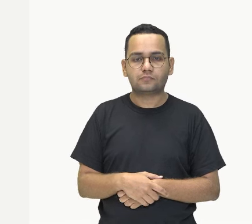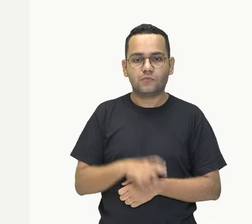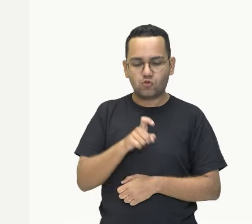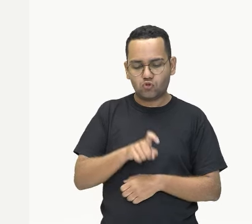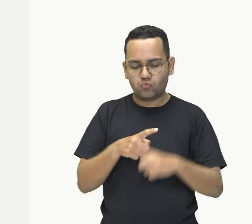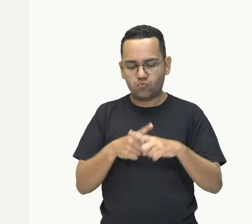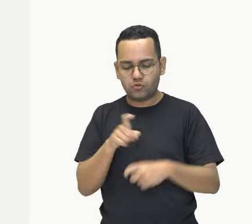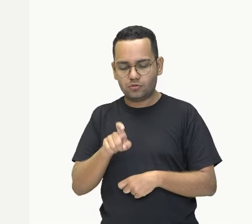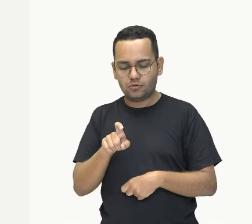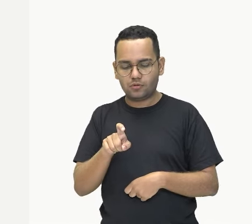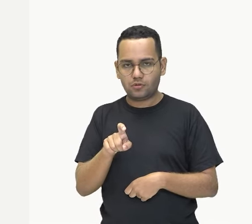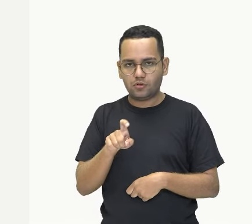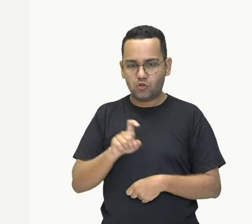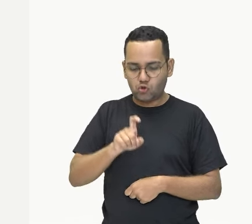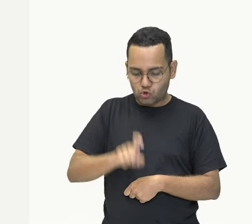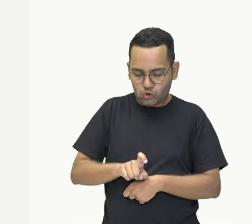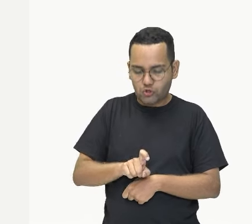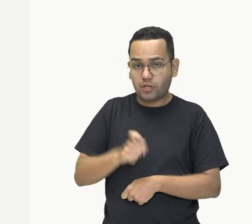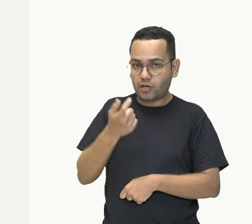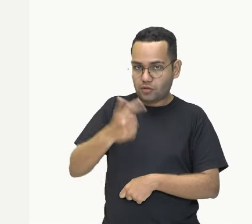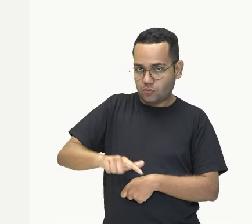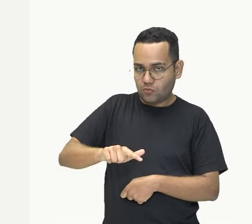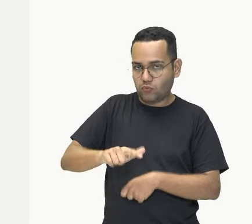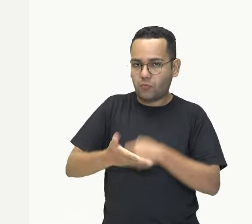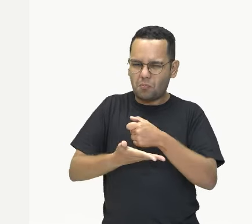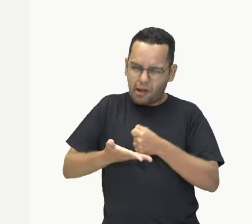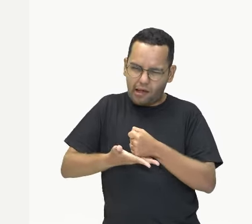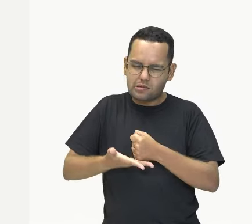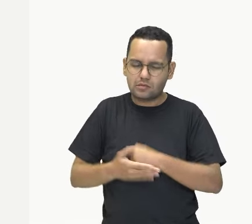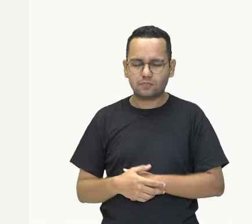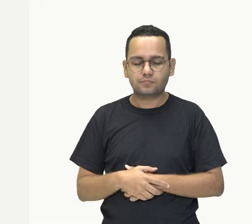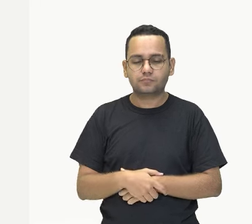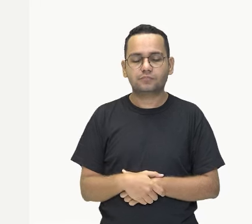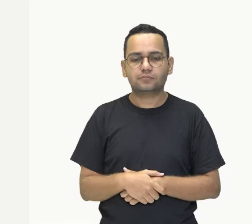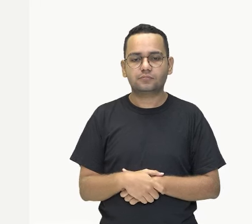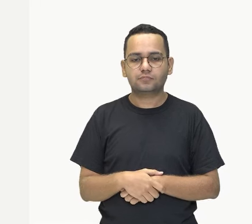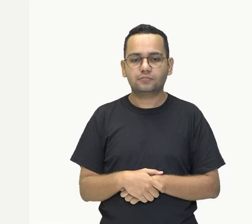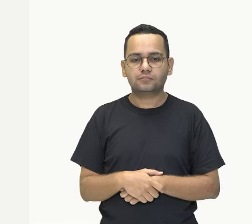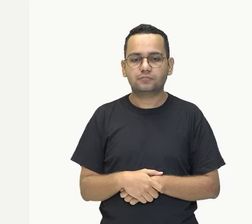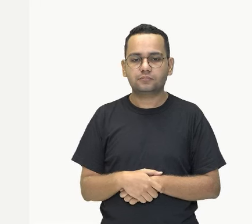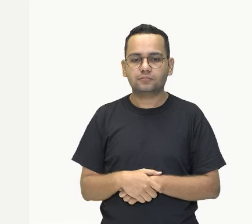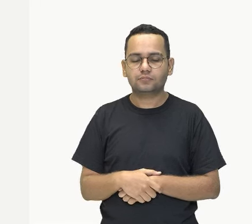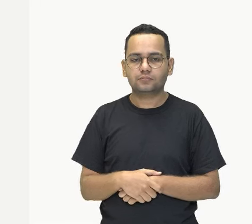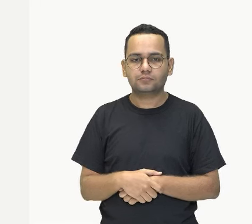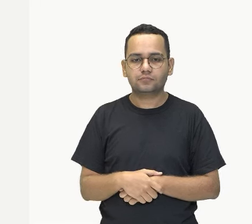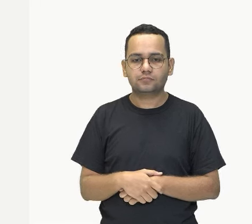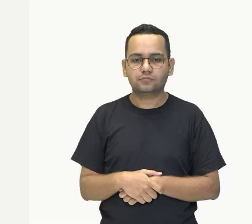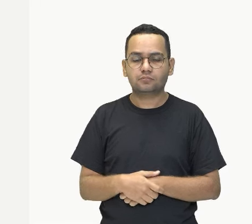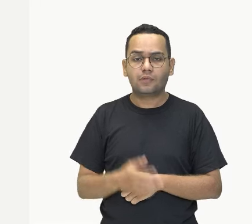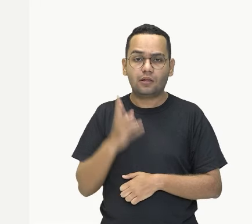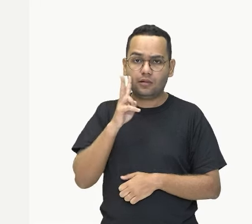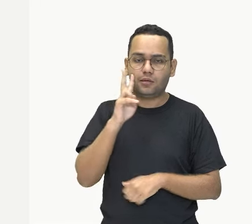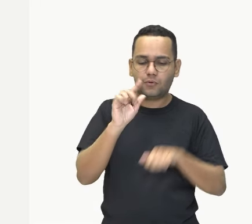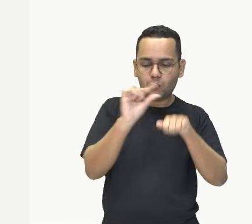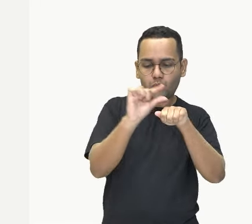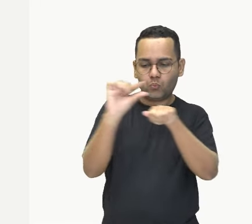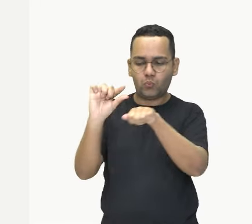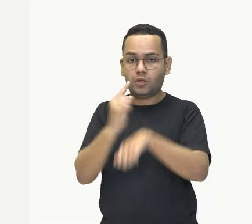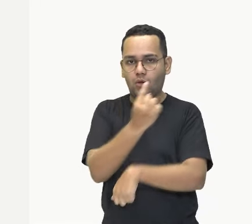faço? Conservo a base ou repito a base. Tá? Lembrando que aqui todos